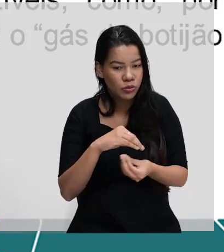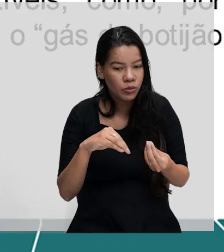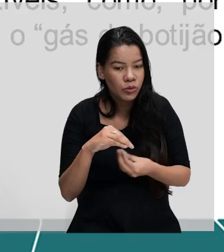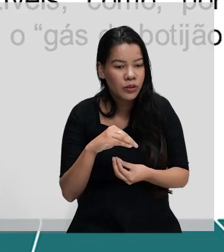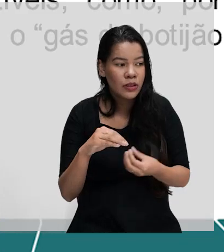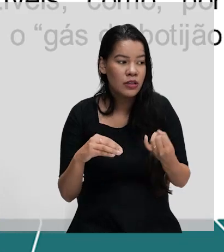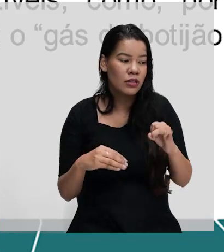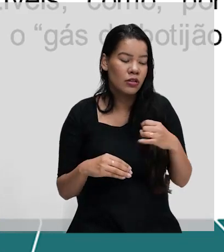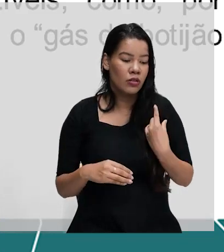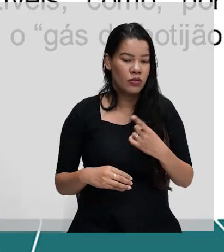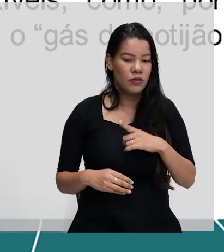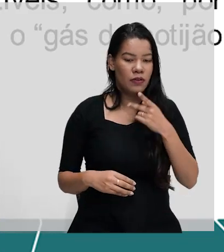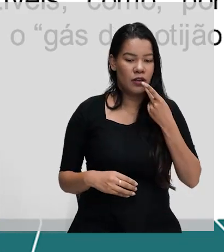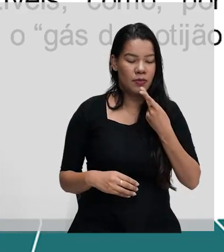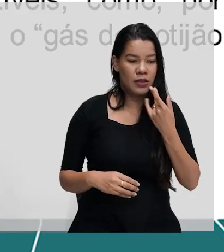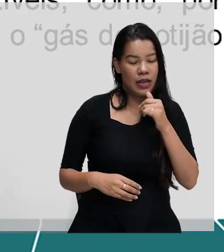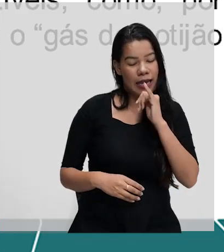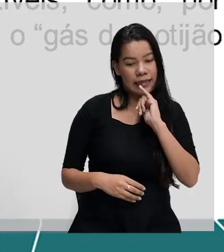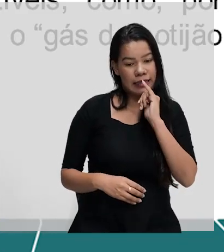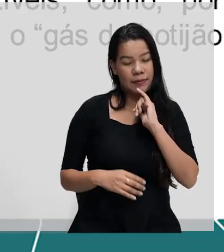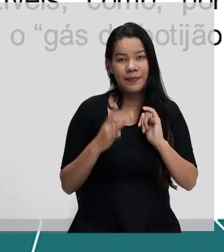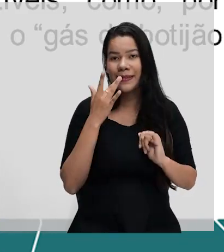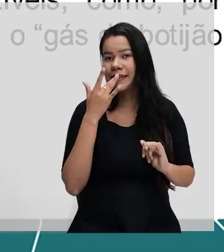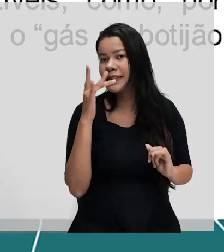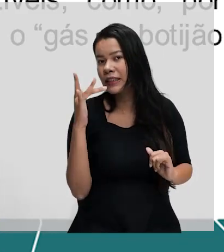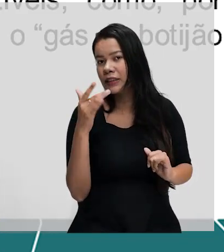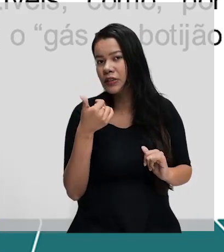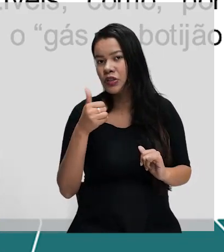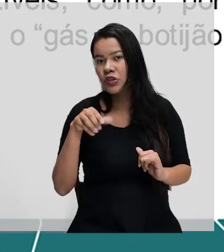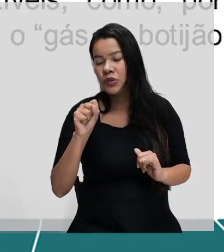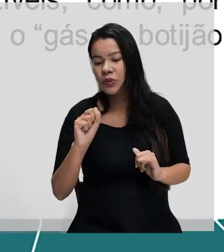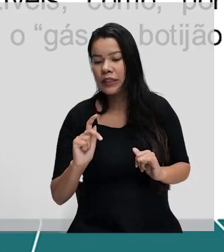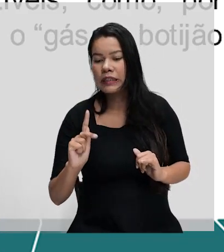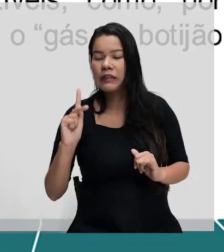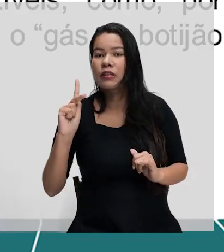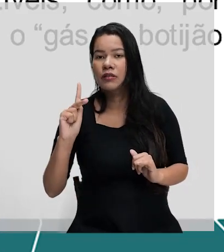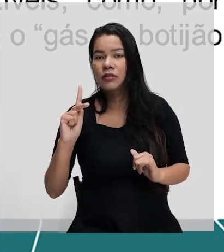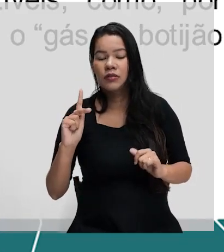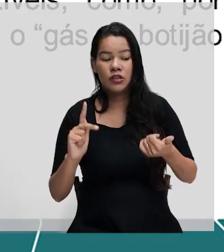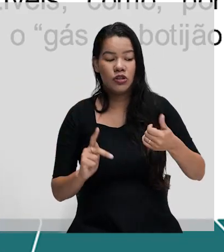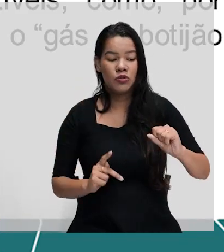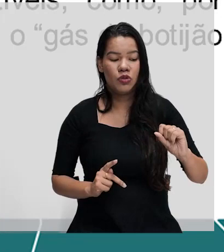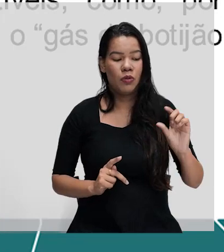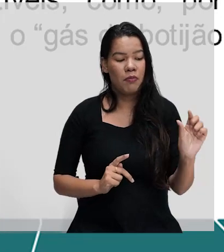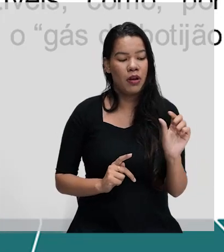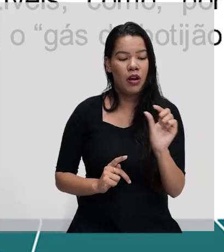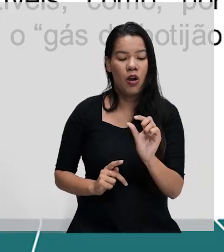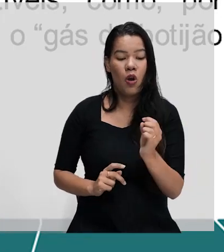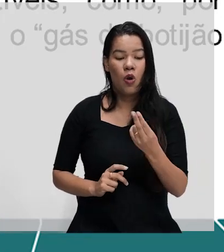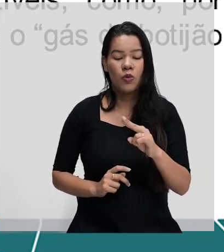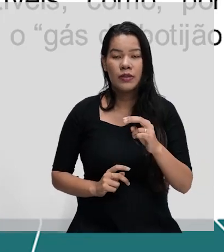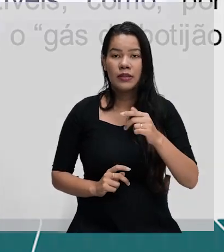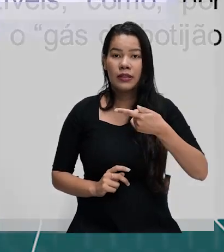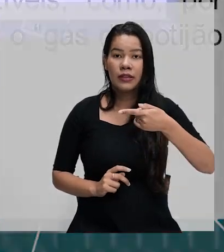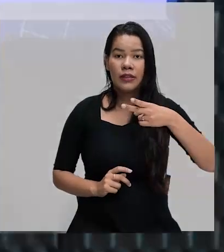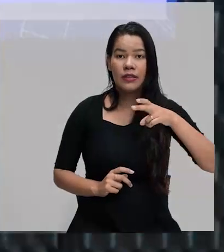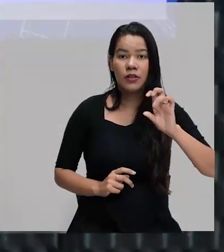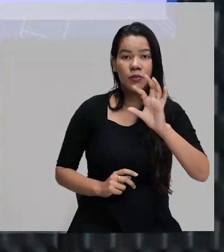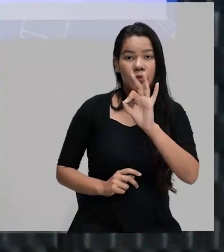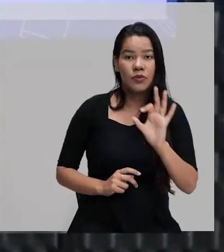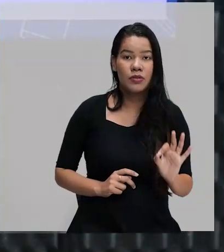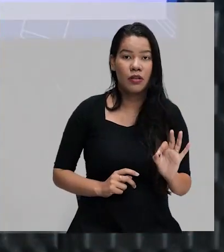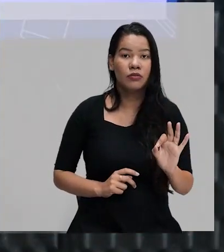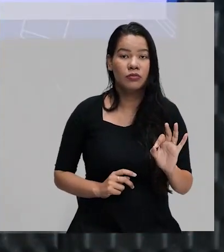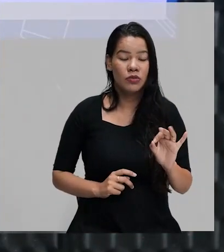falamos do ouro, 18 quilates. Então, são 18 partes ou 75% de ouro, mas